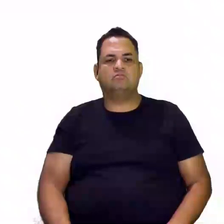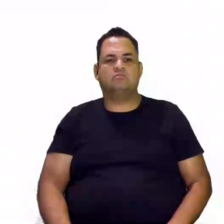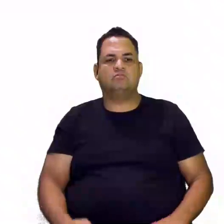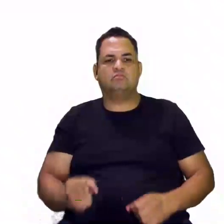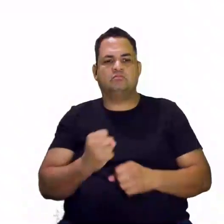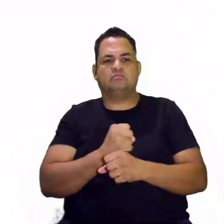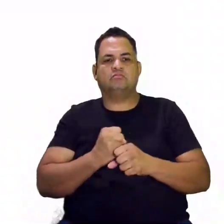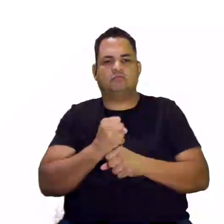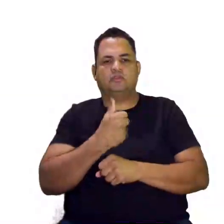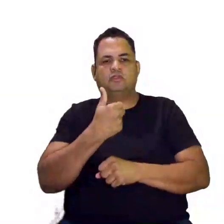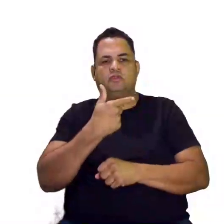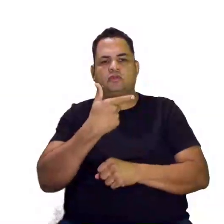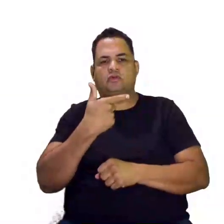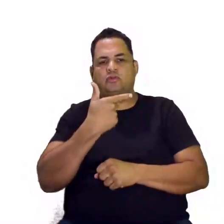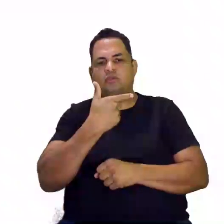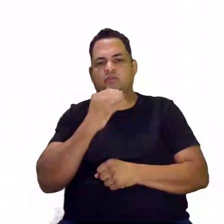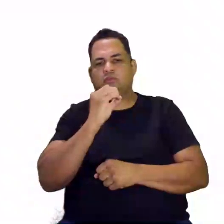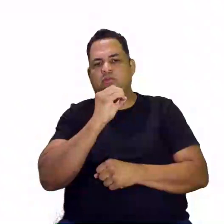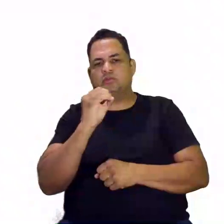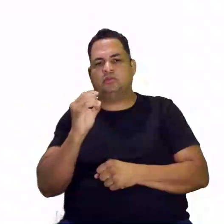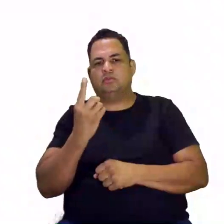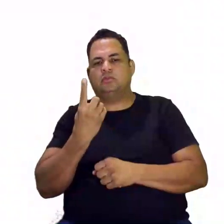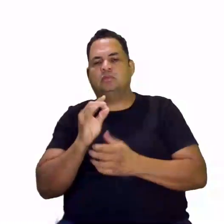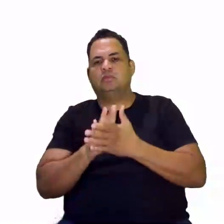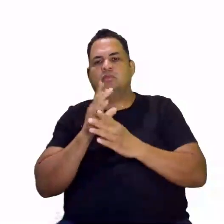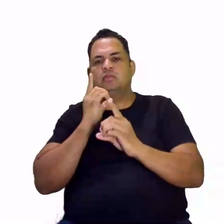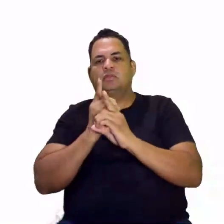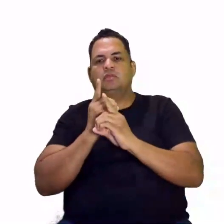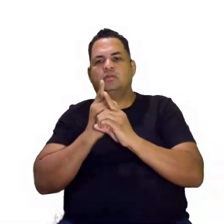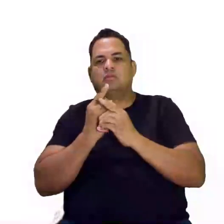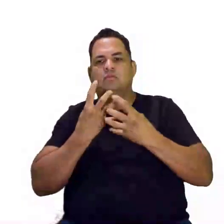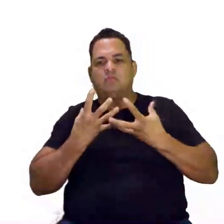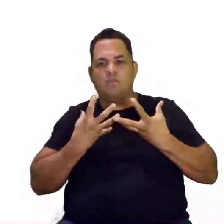Em 2001, foi encontrado no deserto de